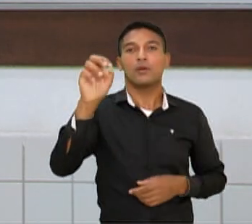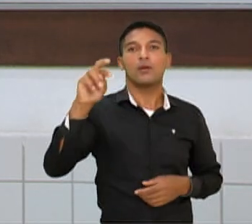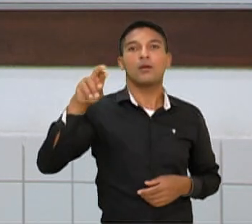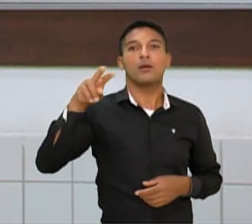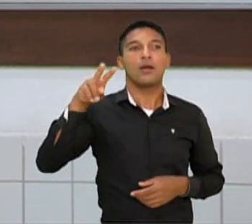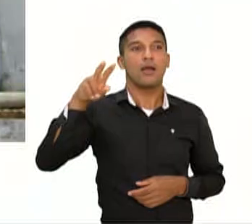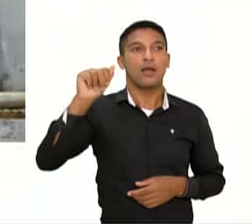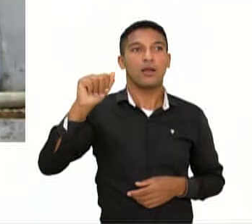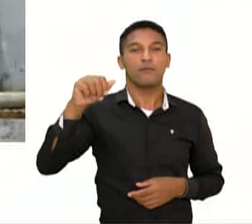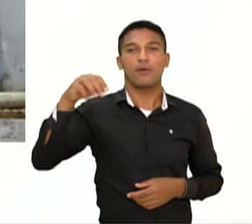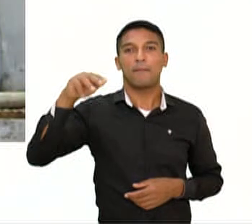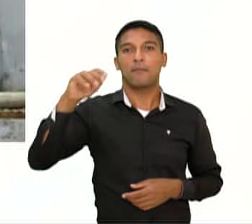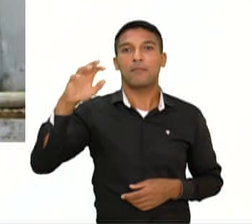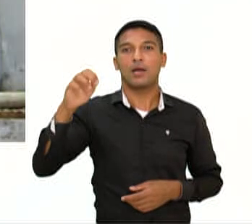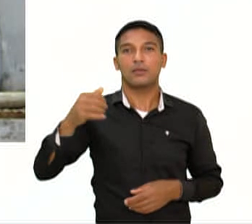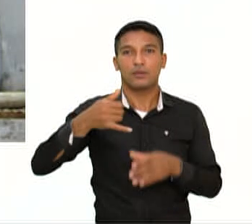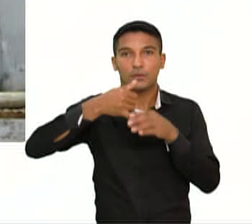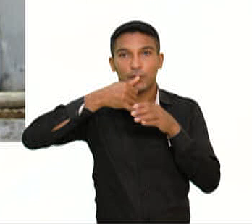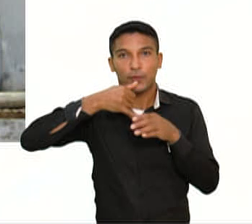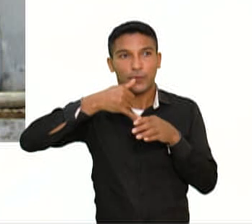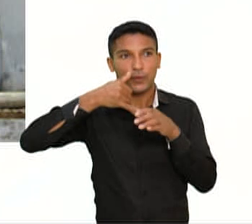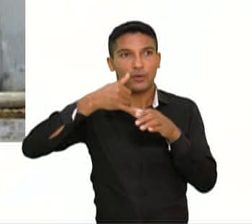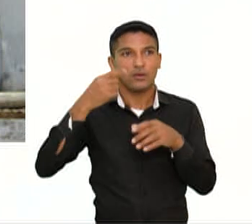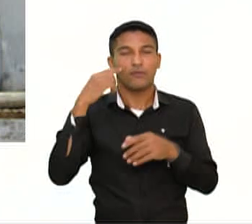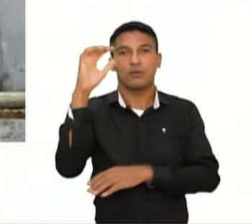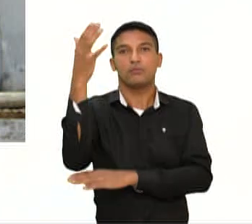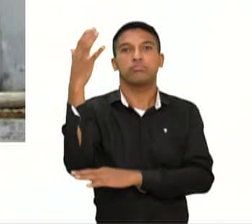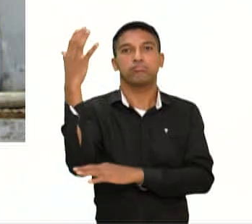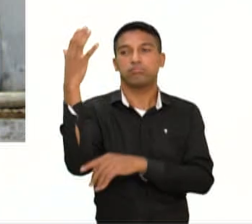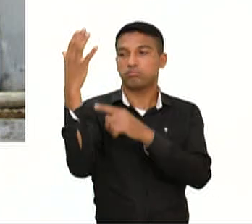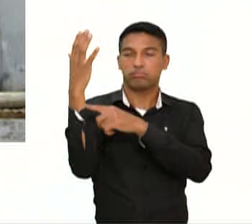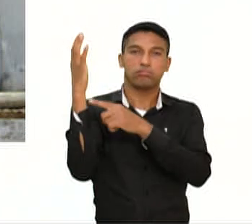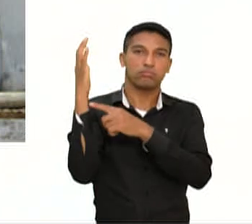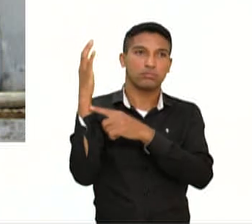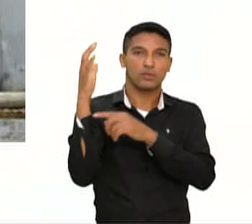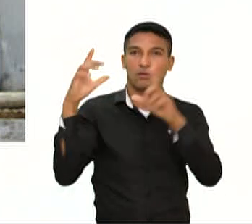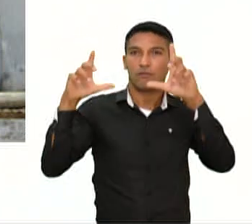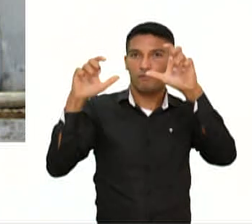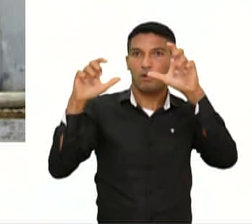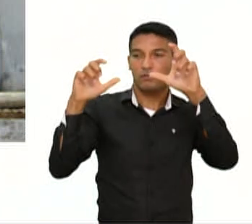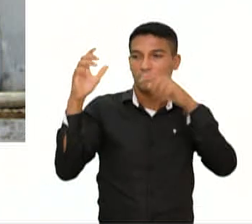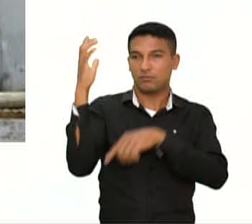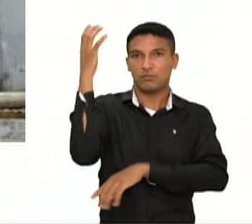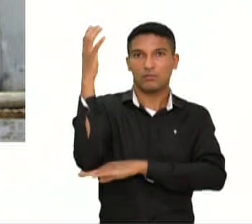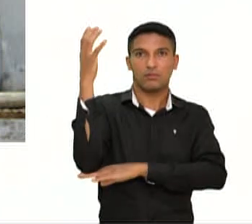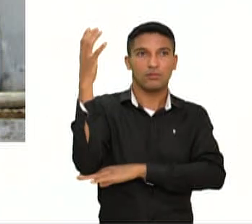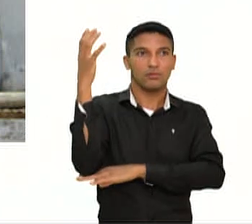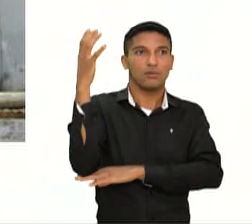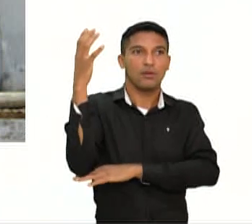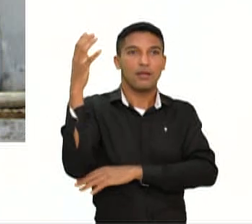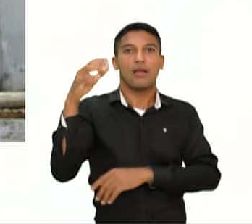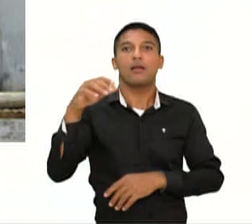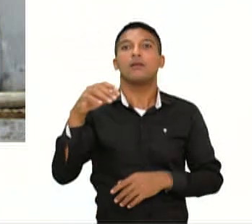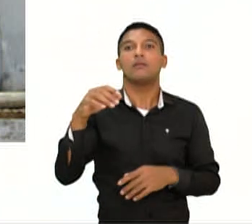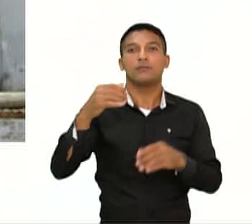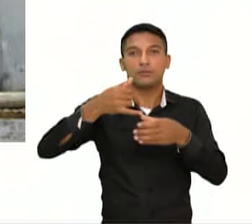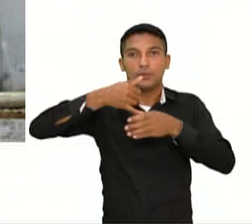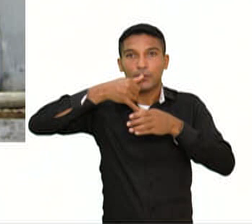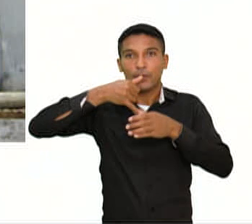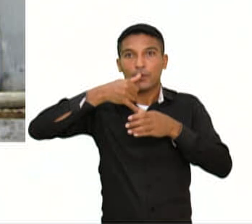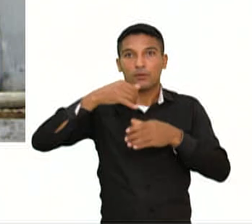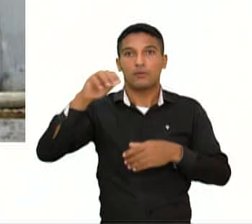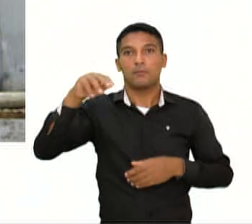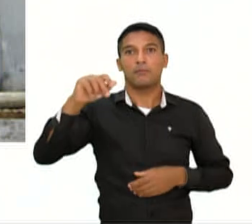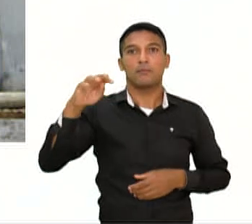no estado do Paraná, é a erva mate. Foto também de domínio próprio, onde você já tem uma árvore de erva mate no